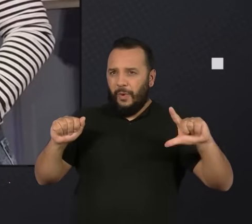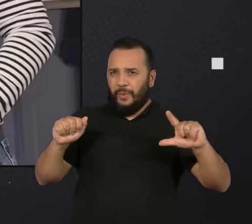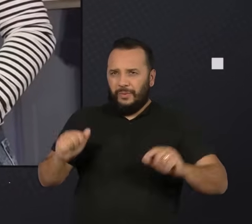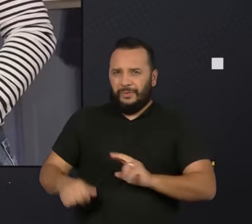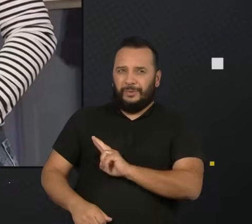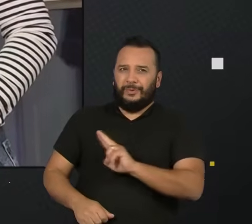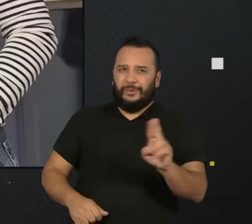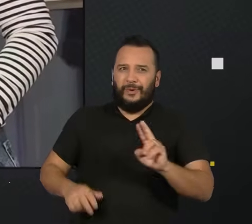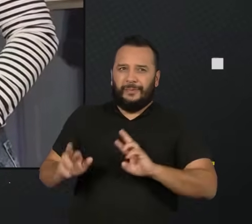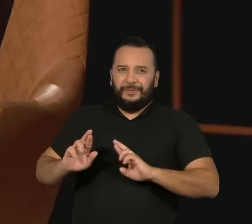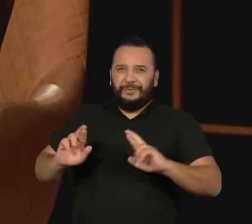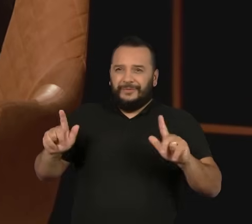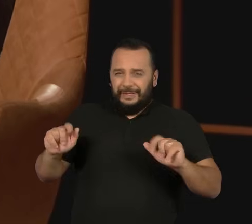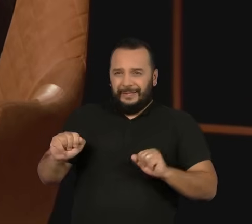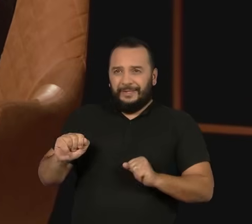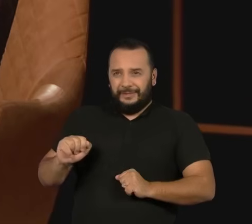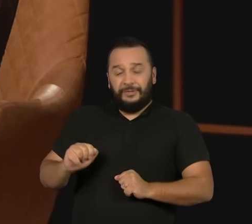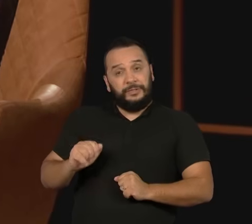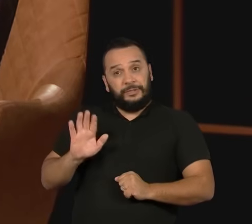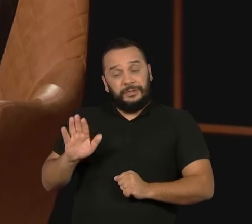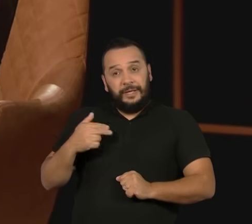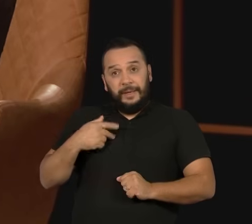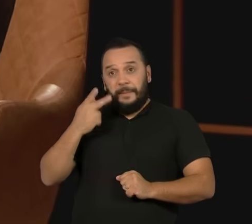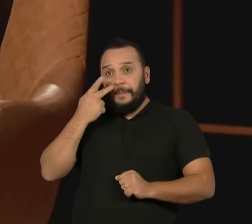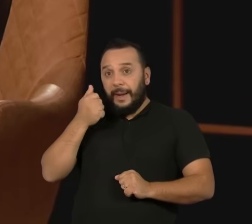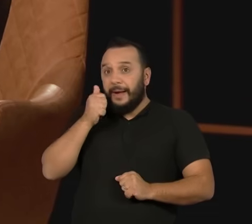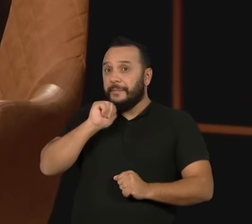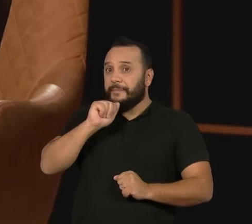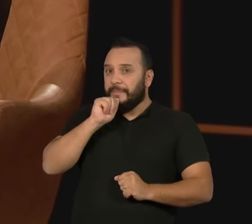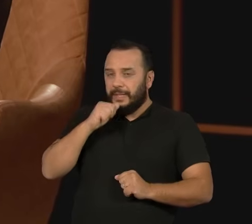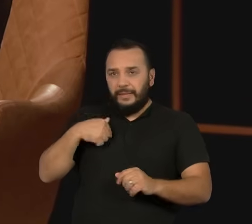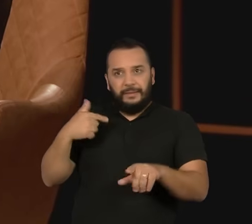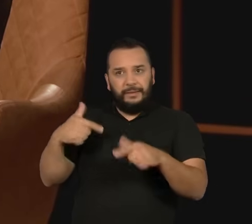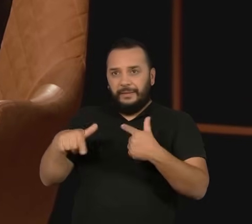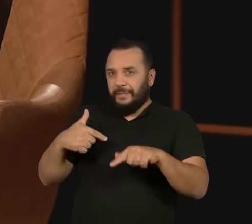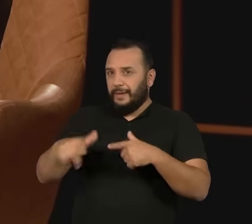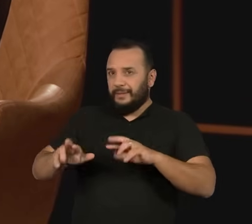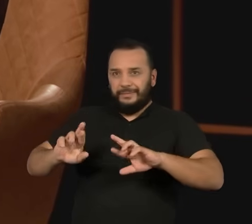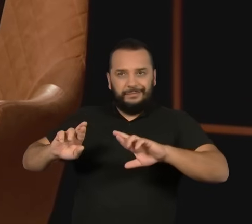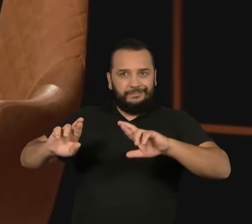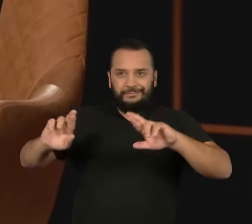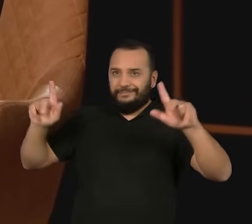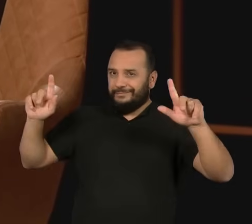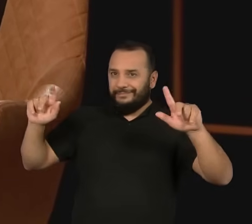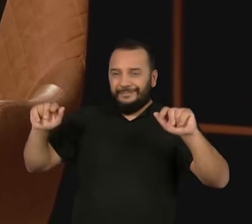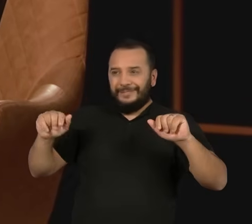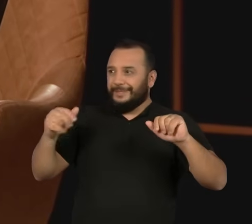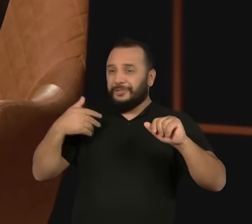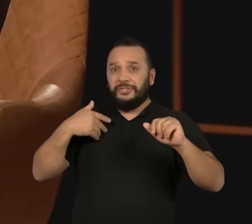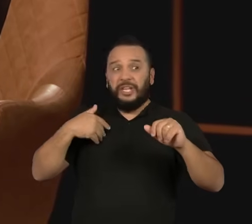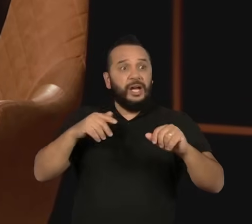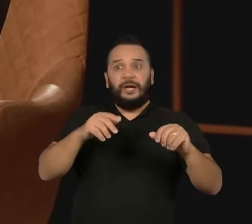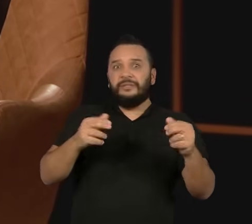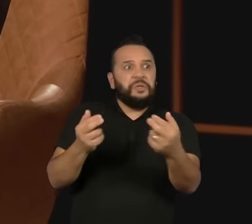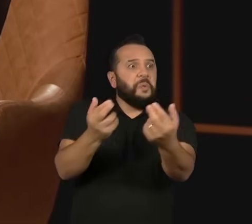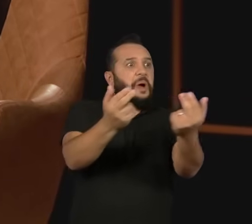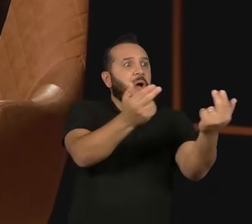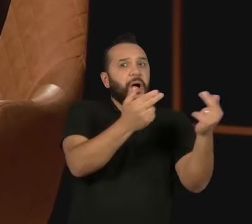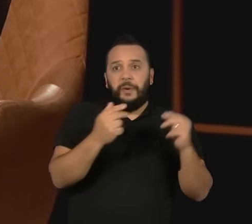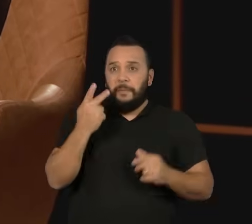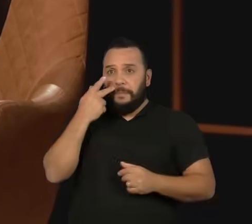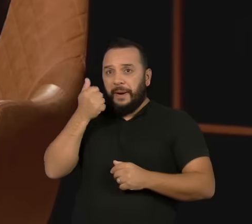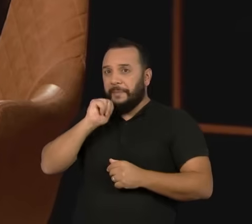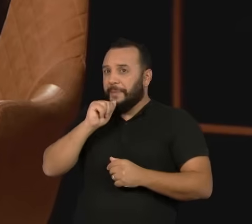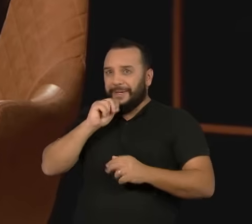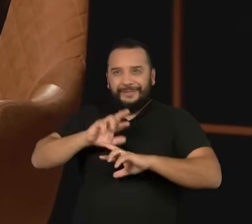diferentes. A mãe e o pai com profissões completamente fora do padrão, assim. Então,